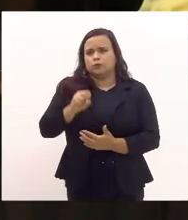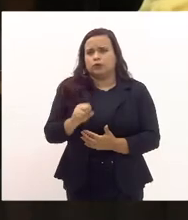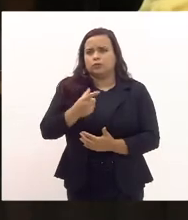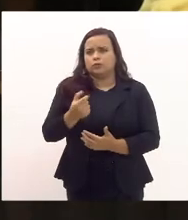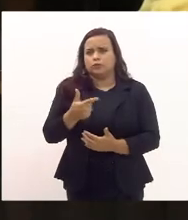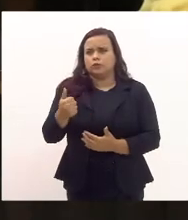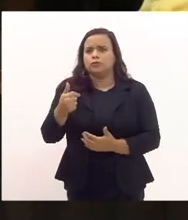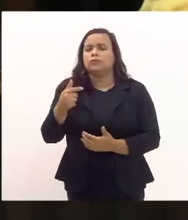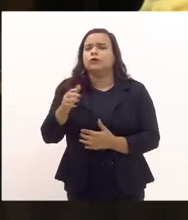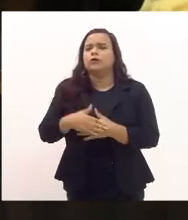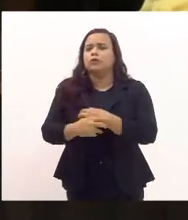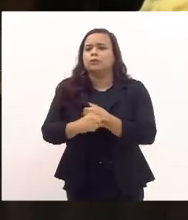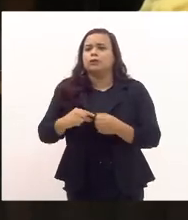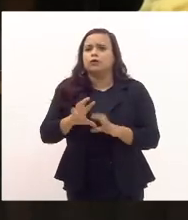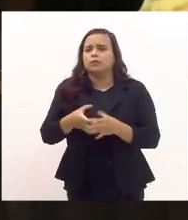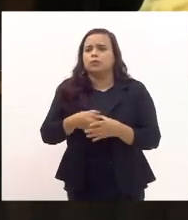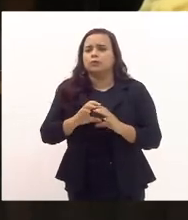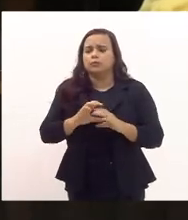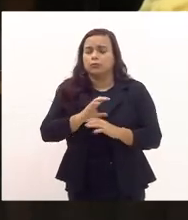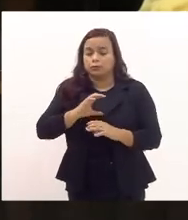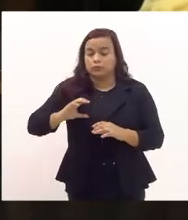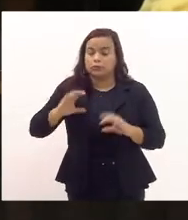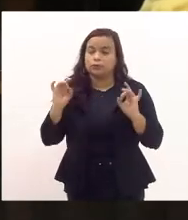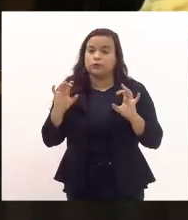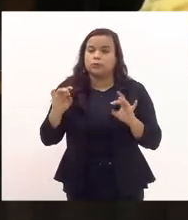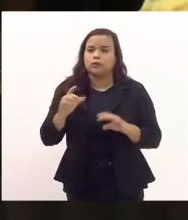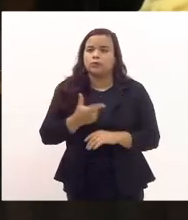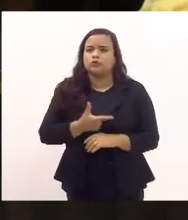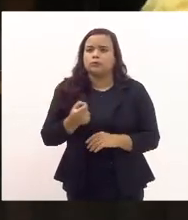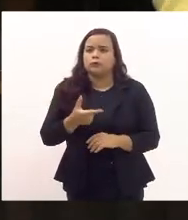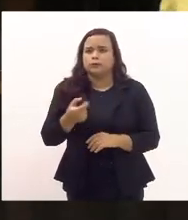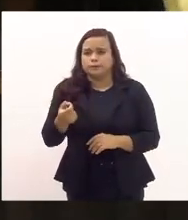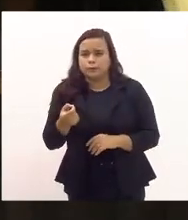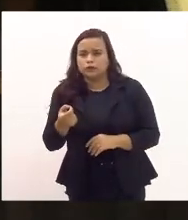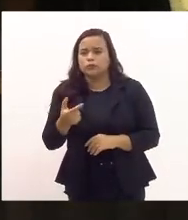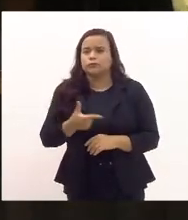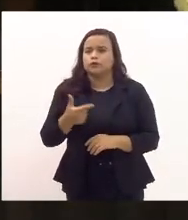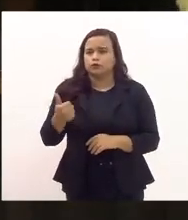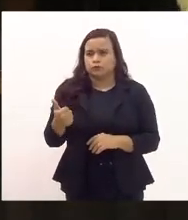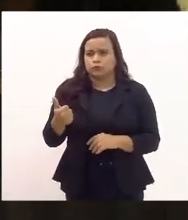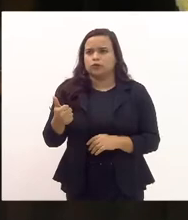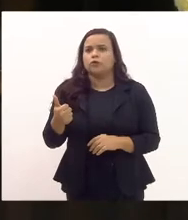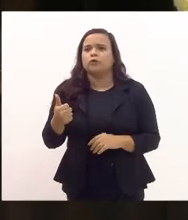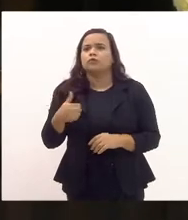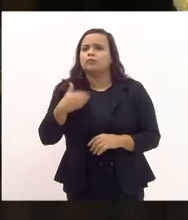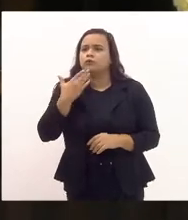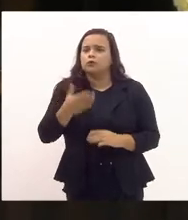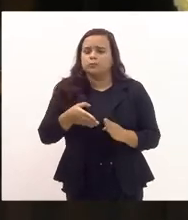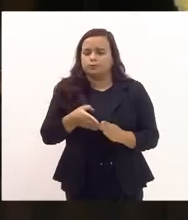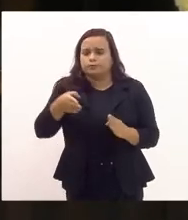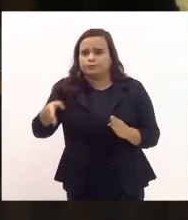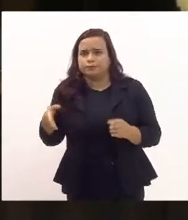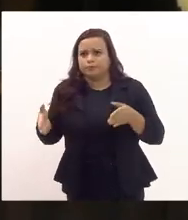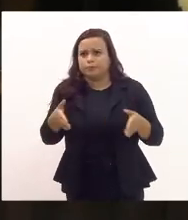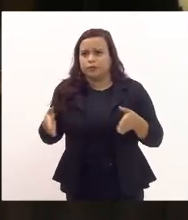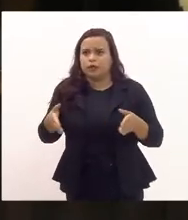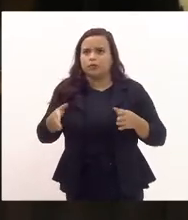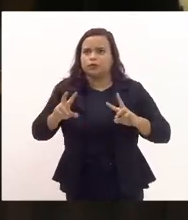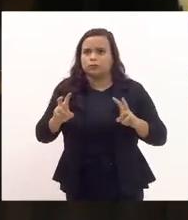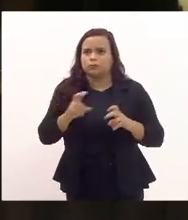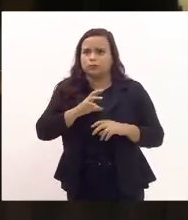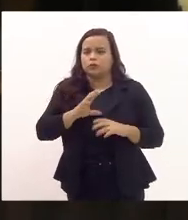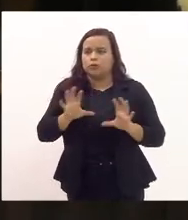e que alimento 220 21 220/20 e um solicita prorrogação do prazo de funcionamento da comissão especial para